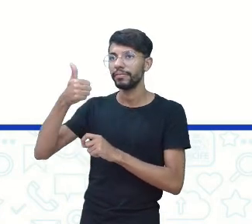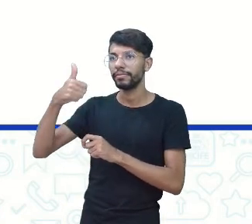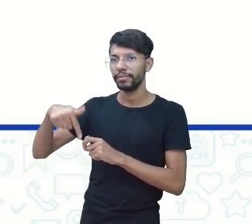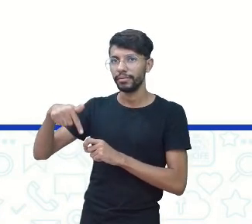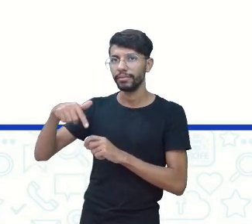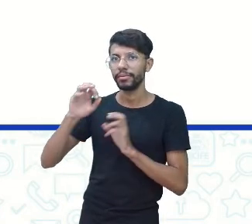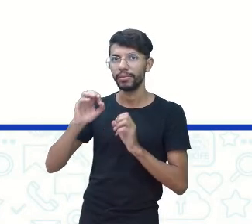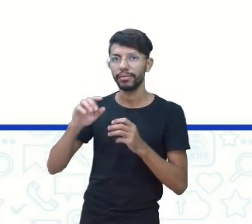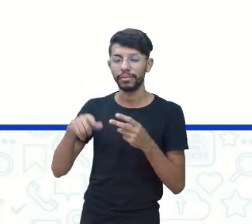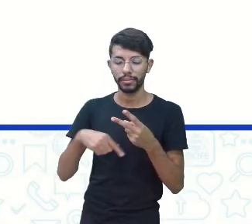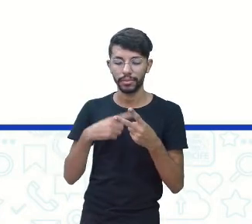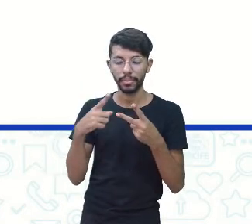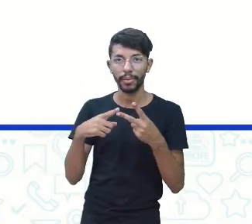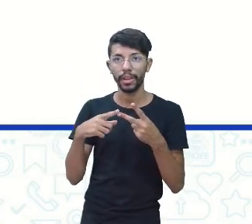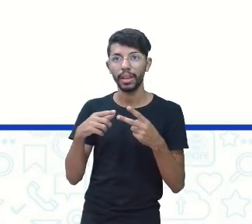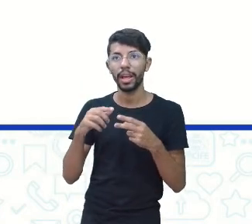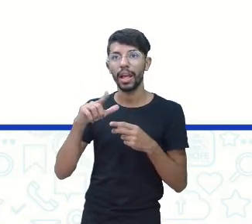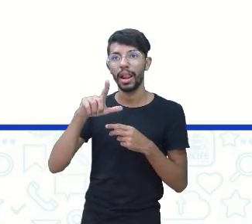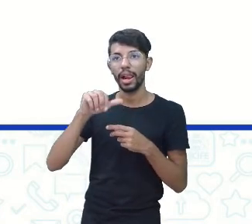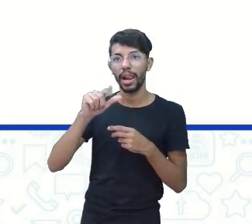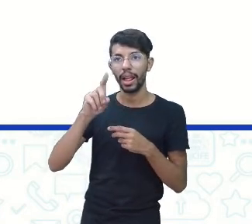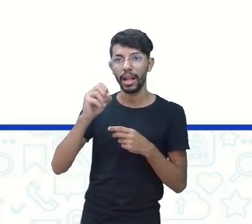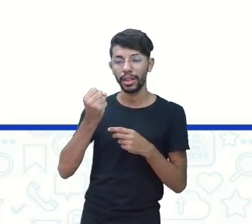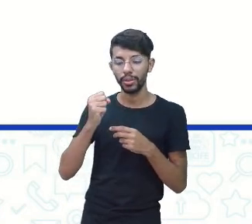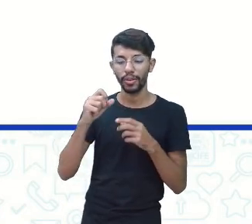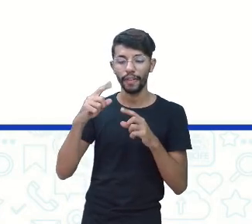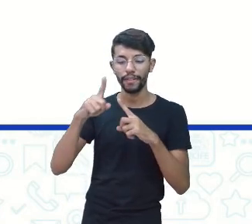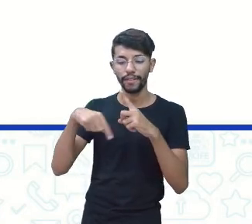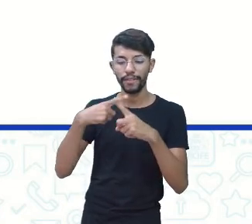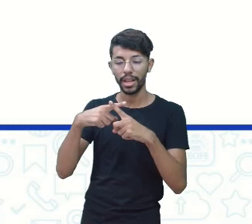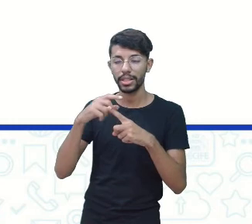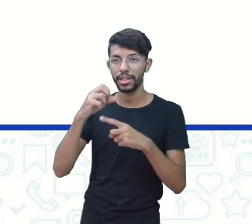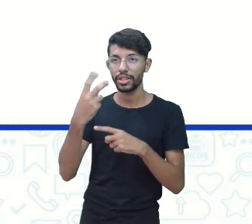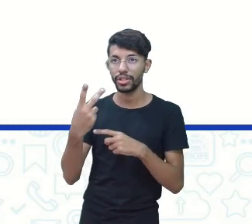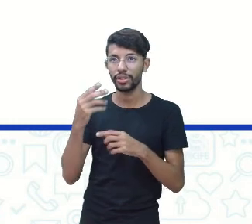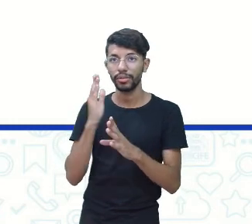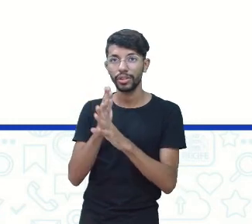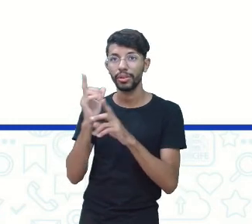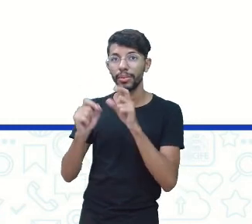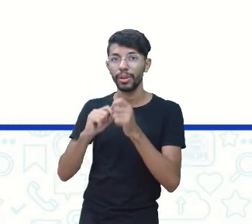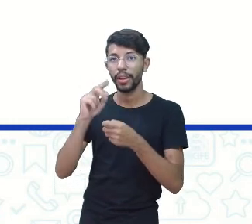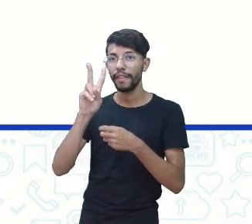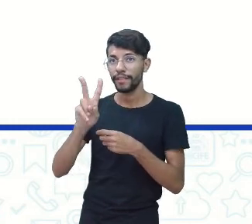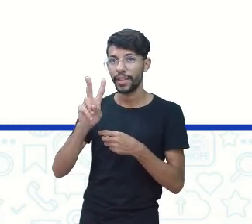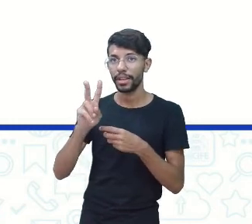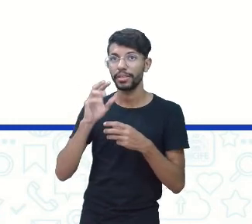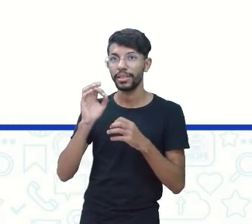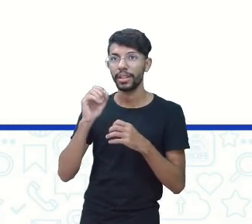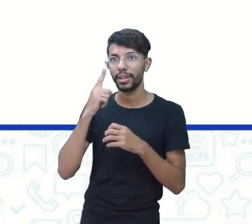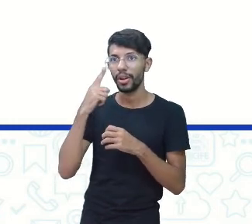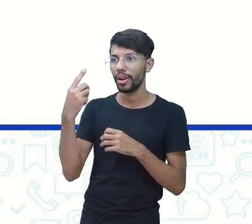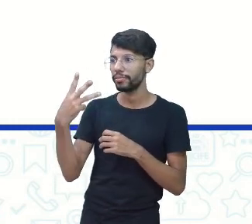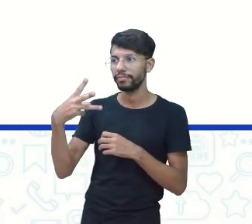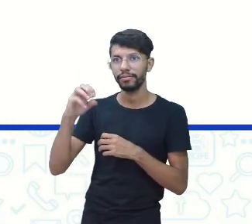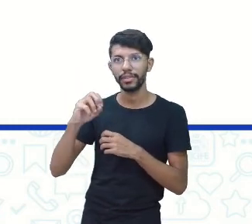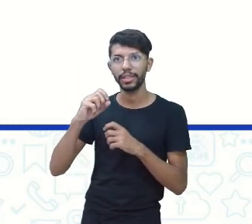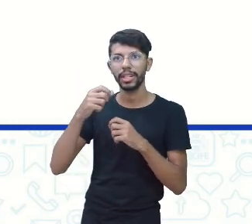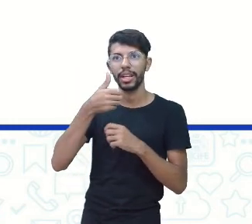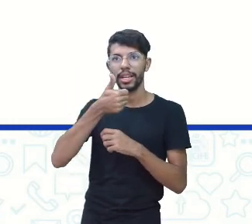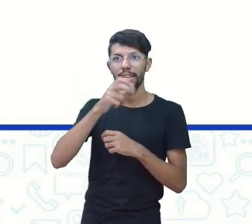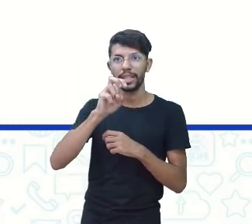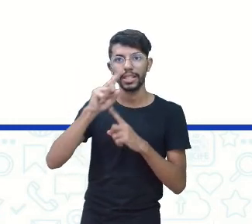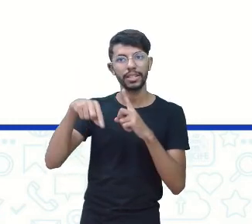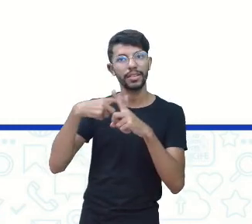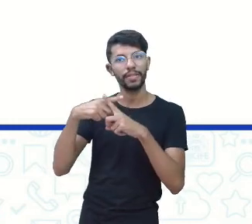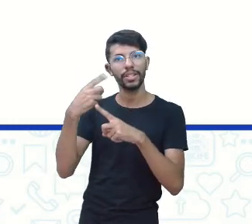vai pegar lado vezes 2 para descobrir os vértices, né? Então, a gente vai ter 30 vértices, ó, 2 vezes 15 vai